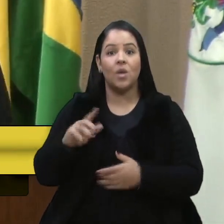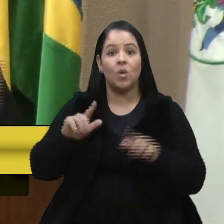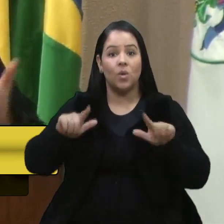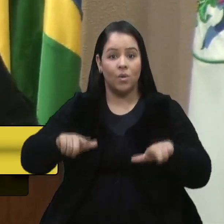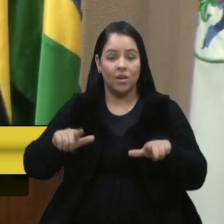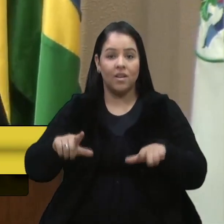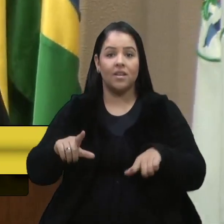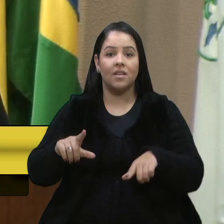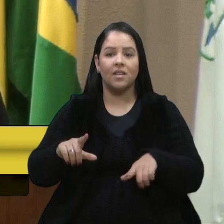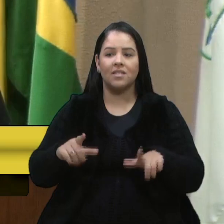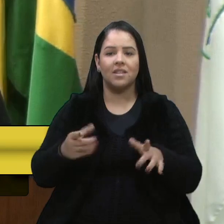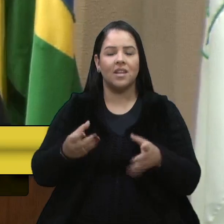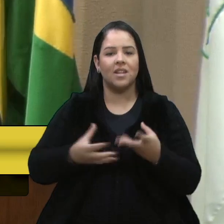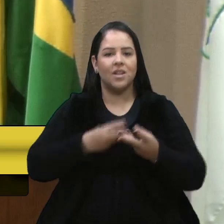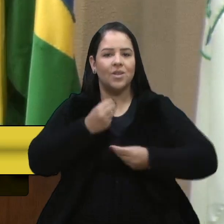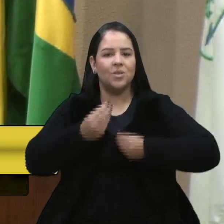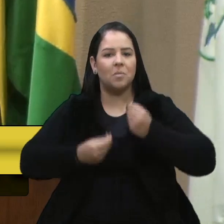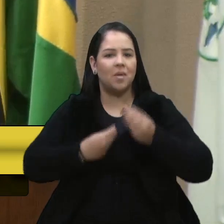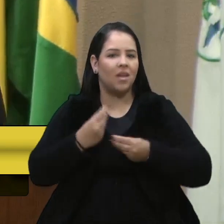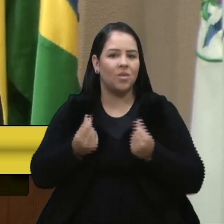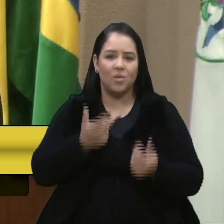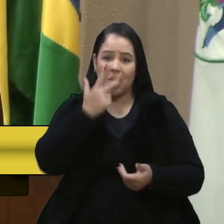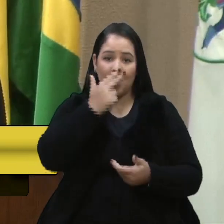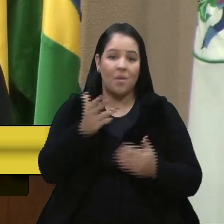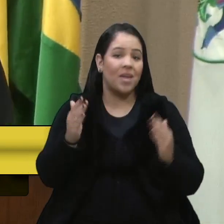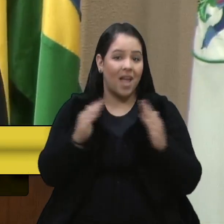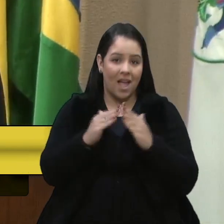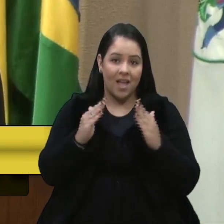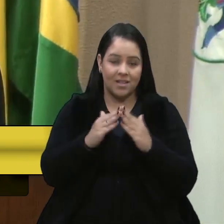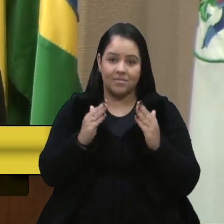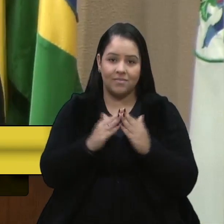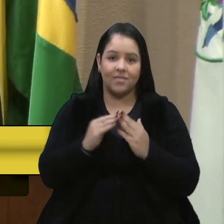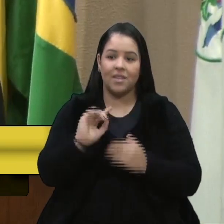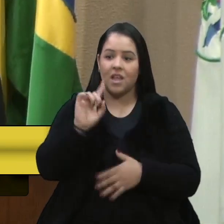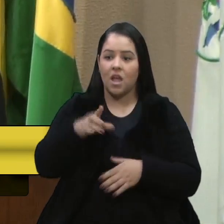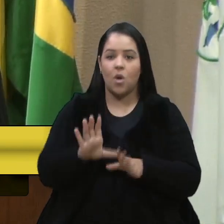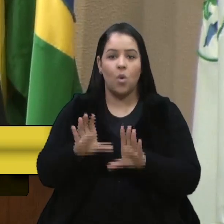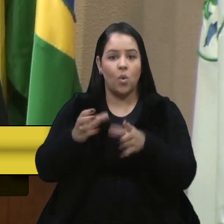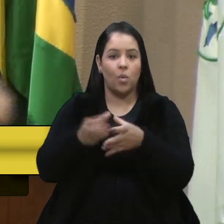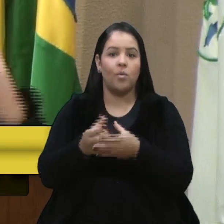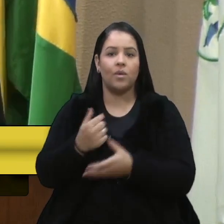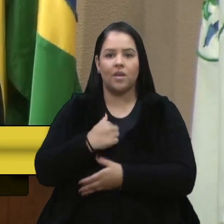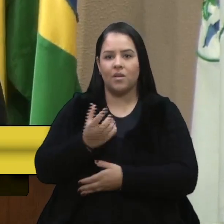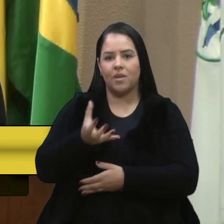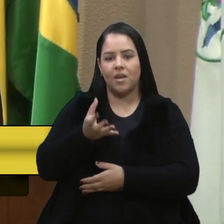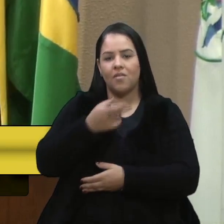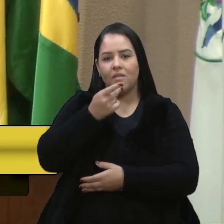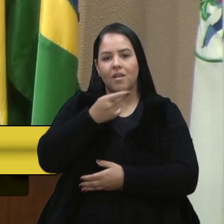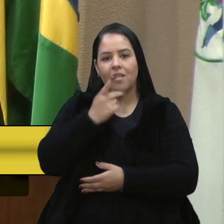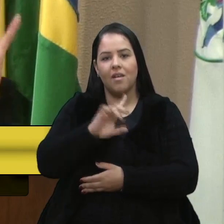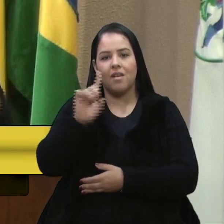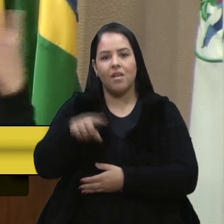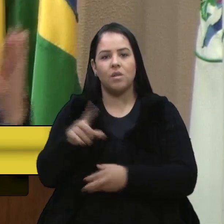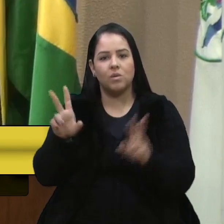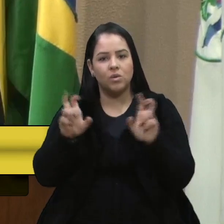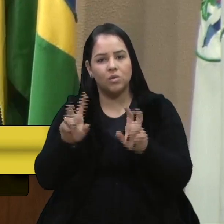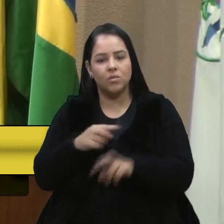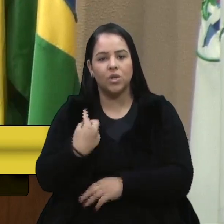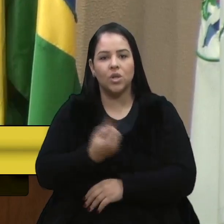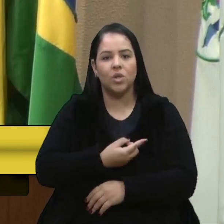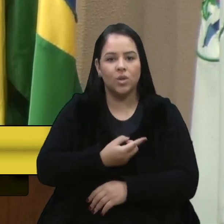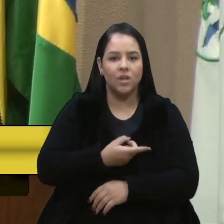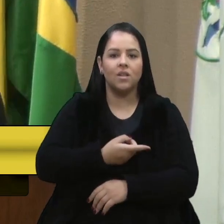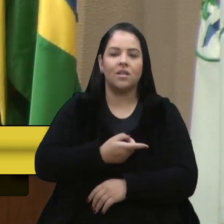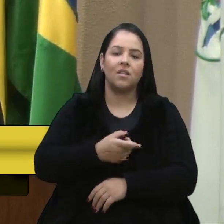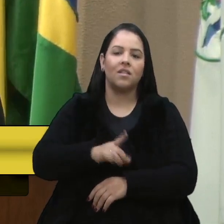um pouquinho em casa. Então, esse é um dos grupos que eu gostaria de citar, essa questão para a gente ter